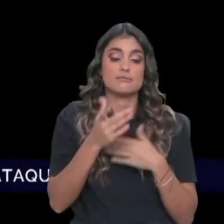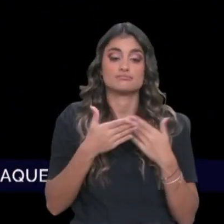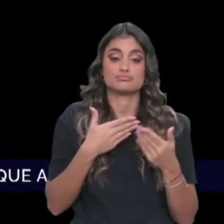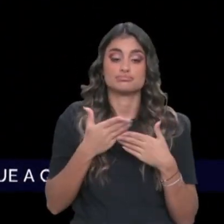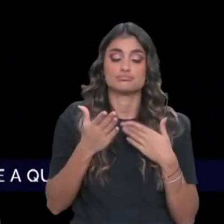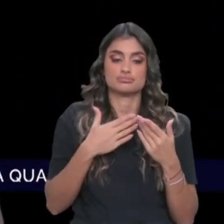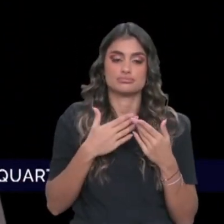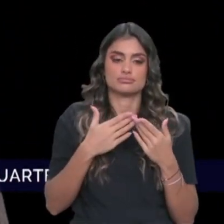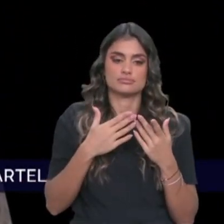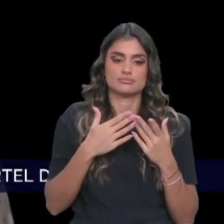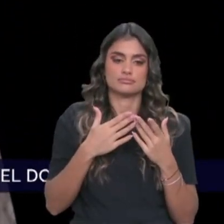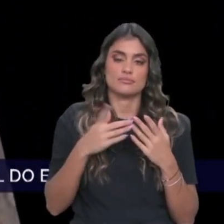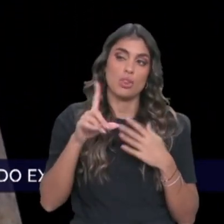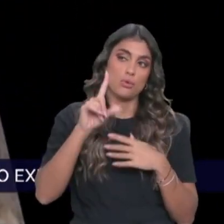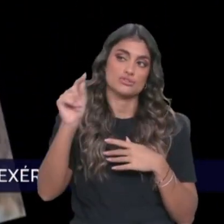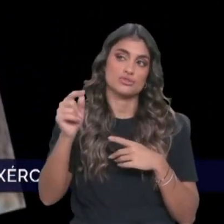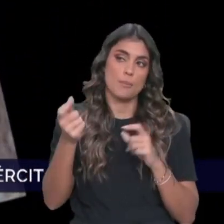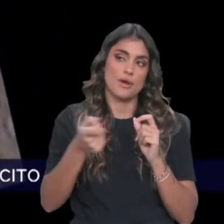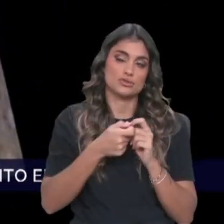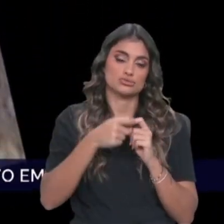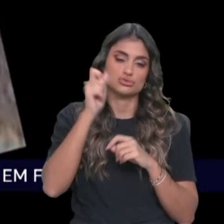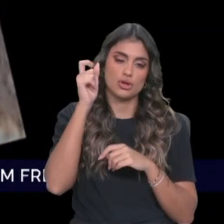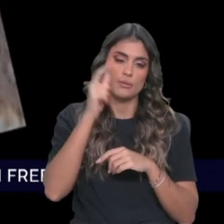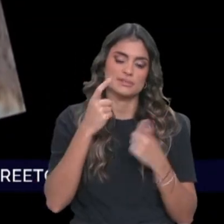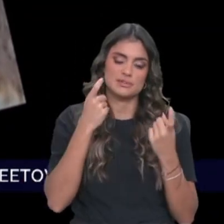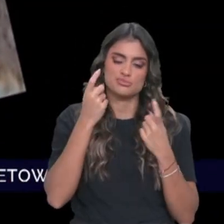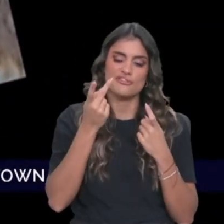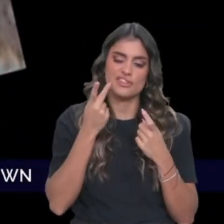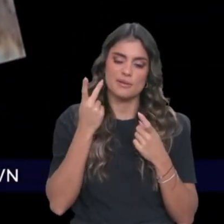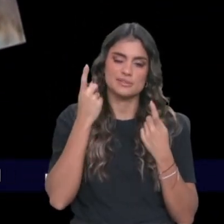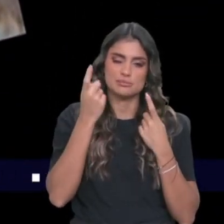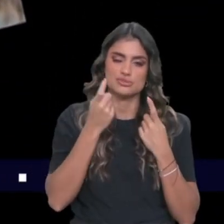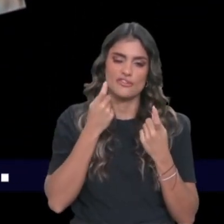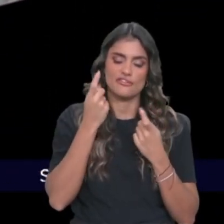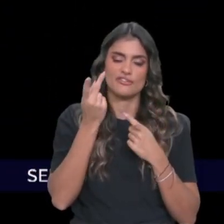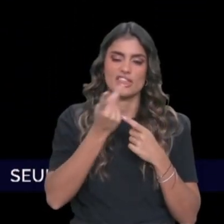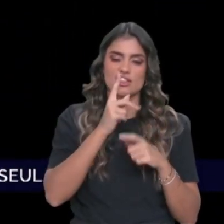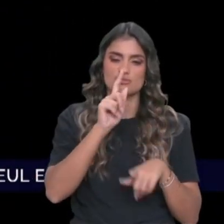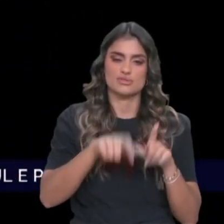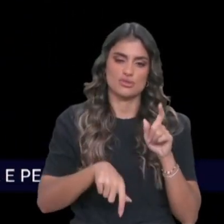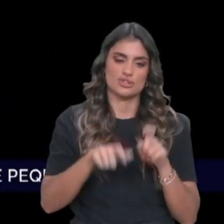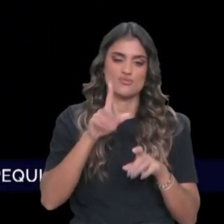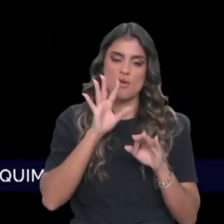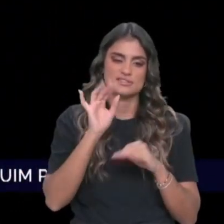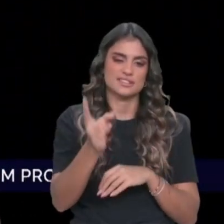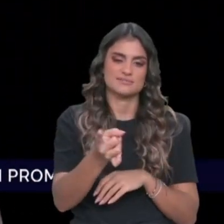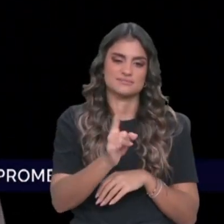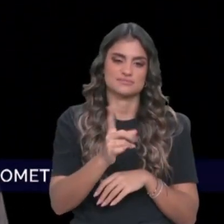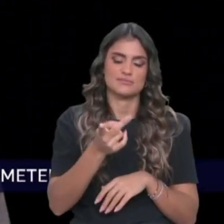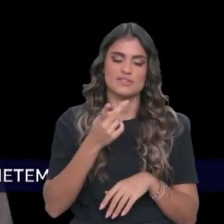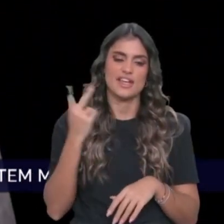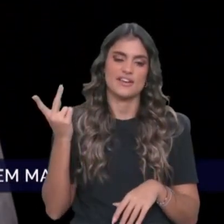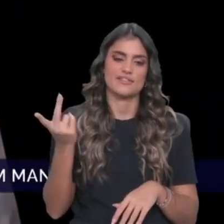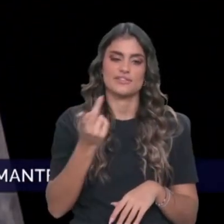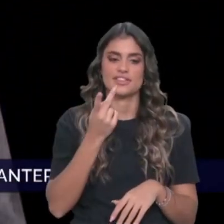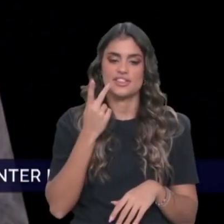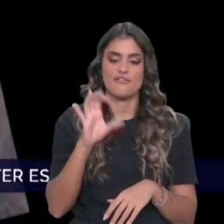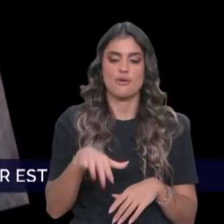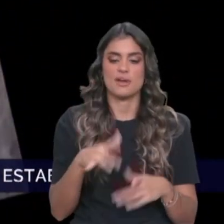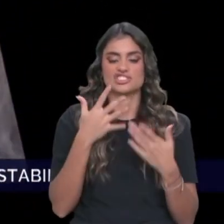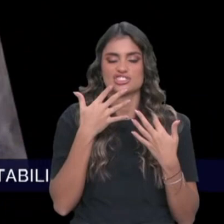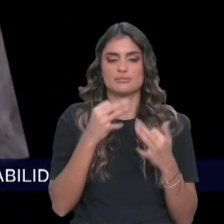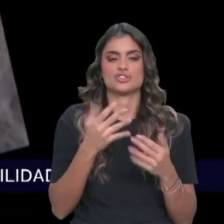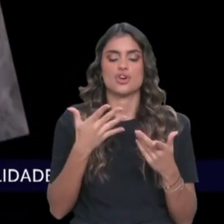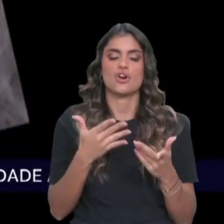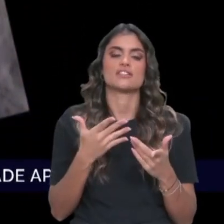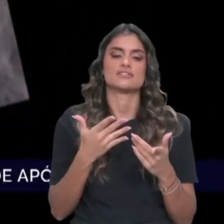corpo estar longe ou perto do Sol... O problema é quando pensamos na vida, pensamos sempre na vida humana. E não é bem isso. Exatamente, é a vida, obviamente, das formas mais simples. E agora damos